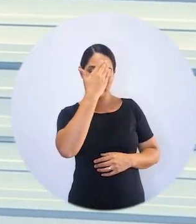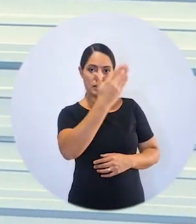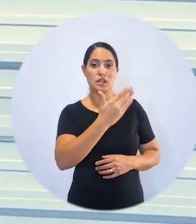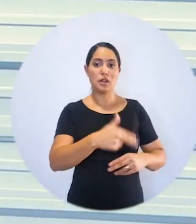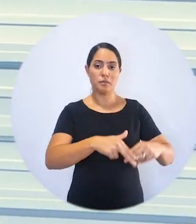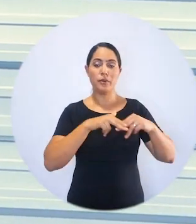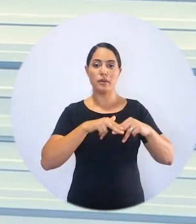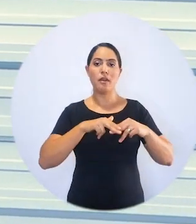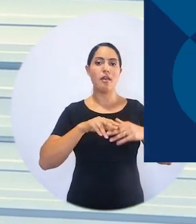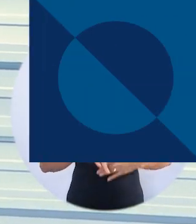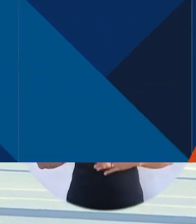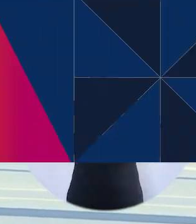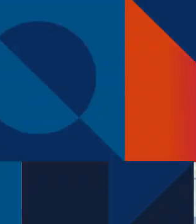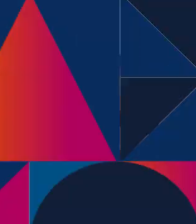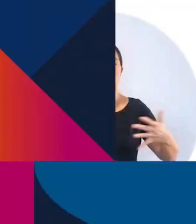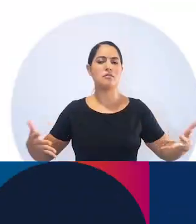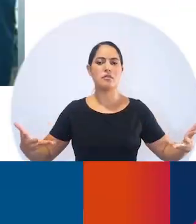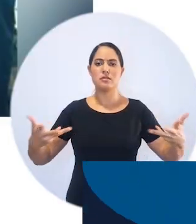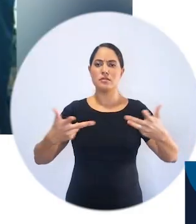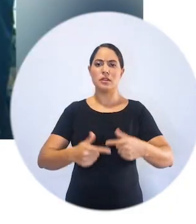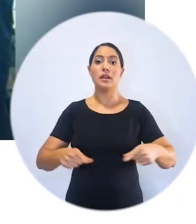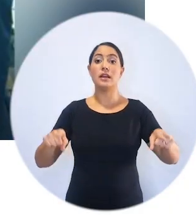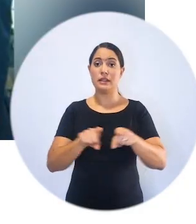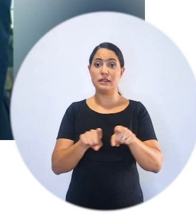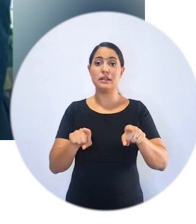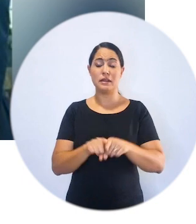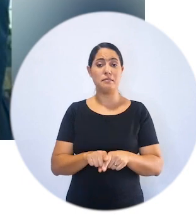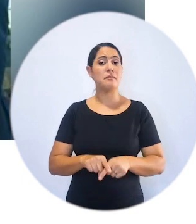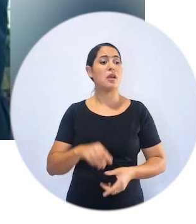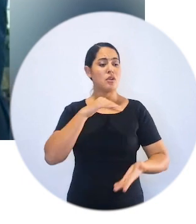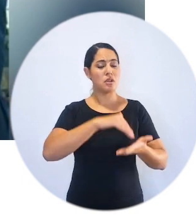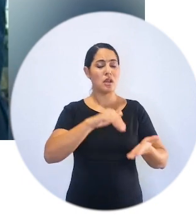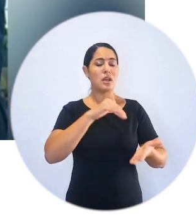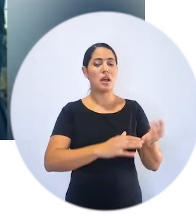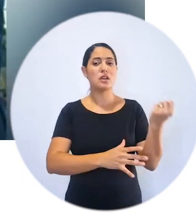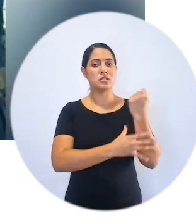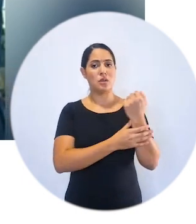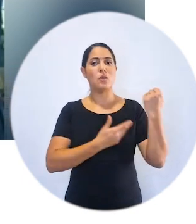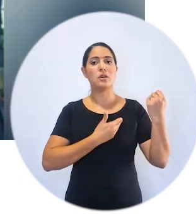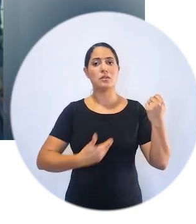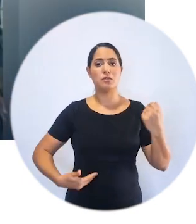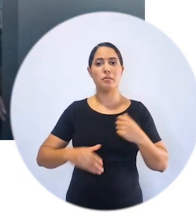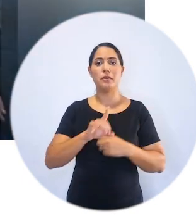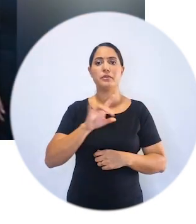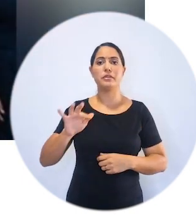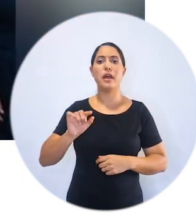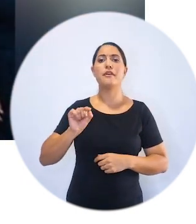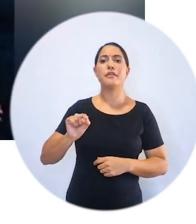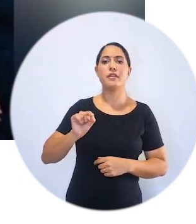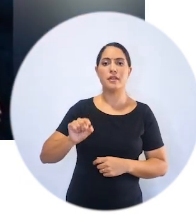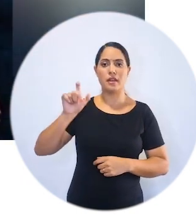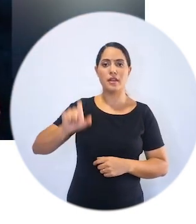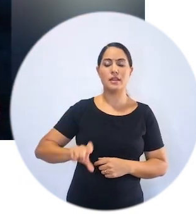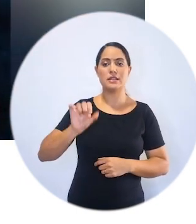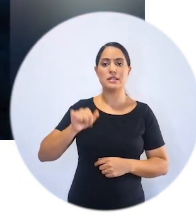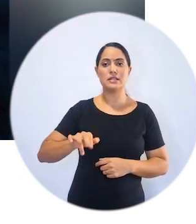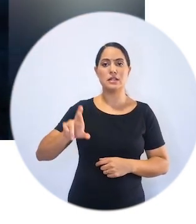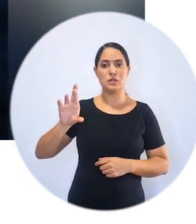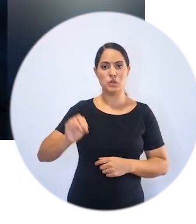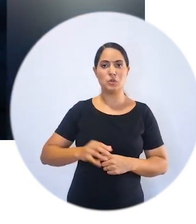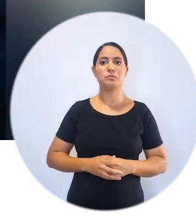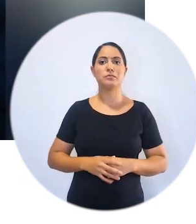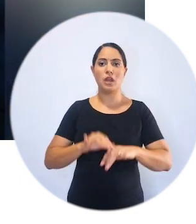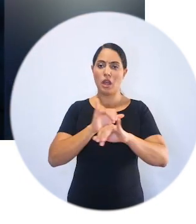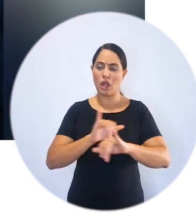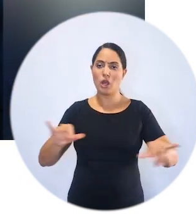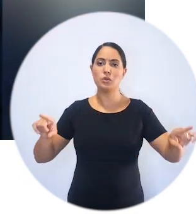o advogado e sempre diretor desta casa, Ibanez Rocha, cuja liderança foi essencial. E